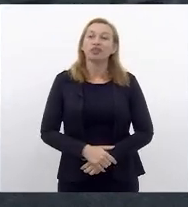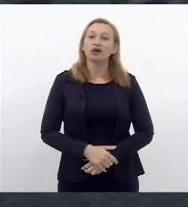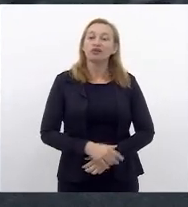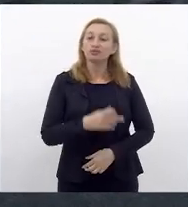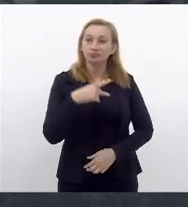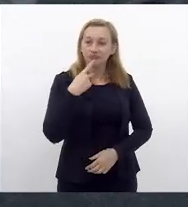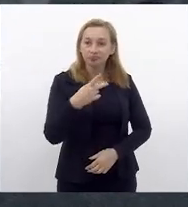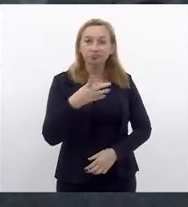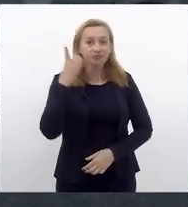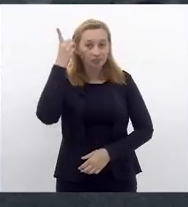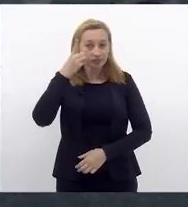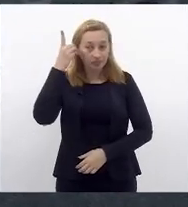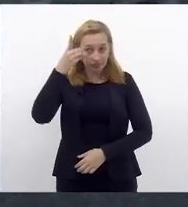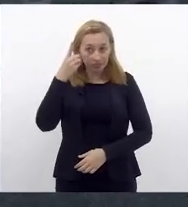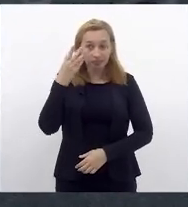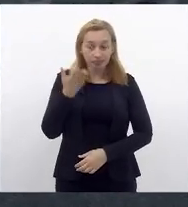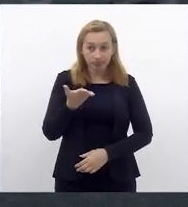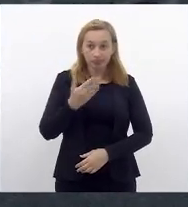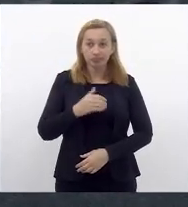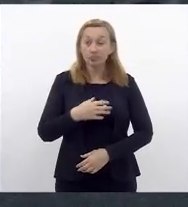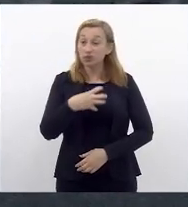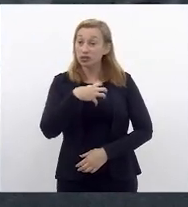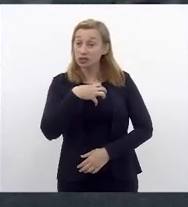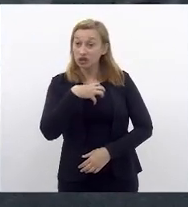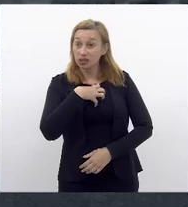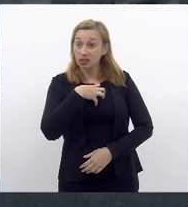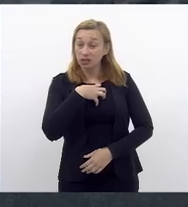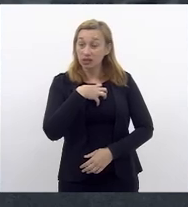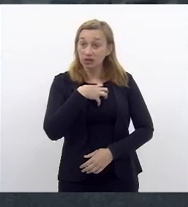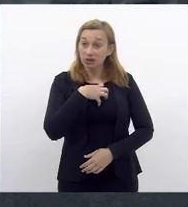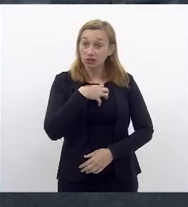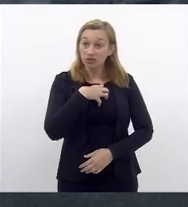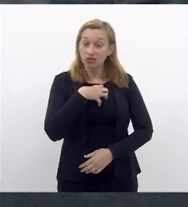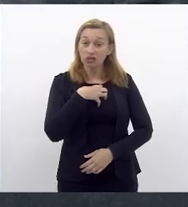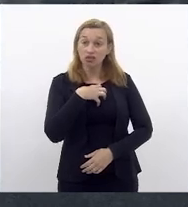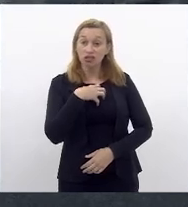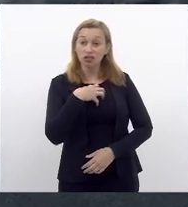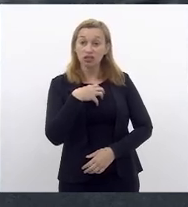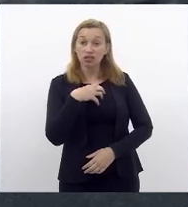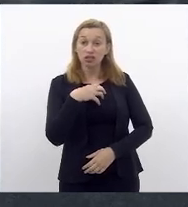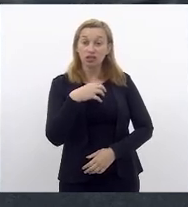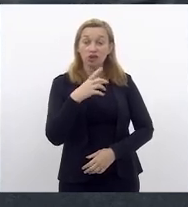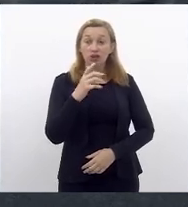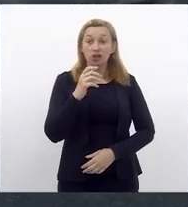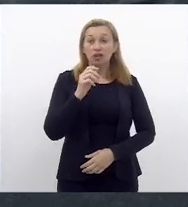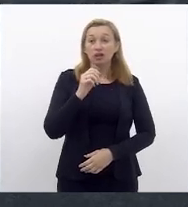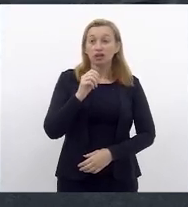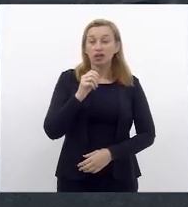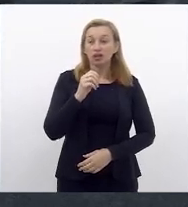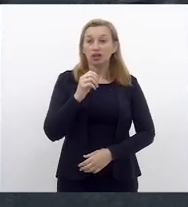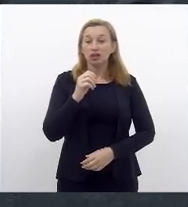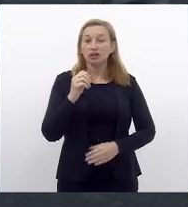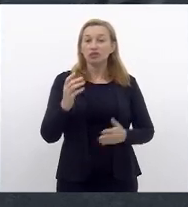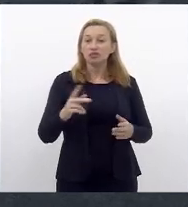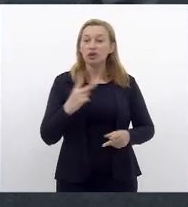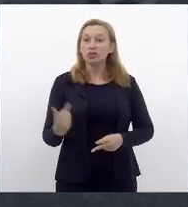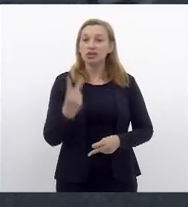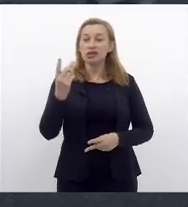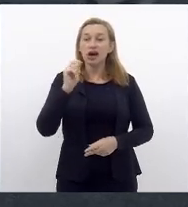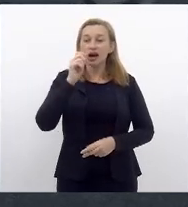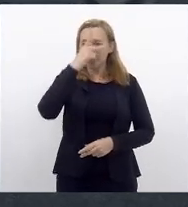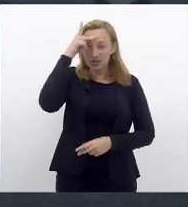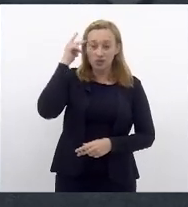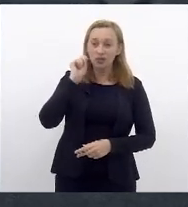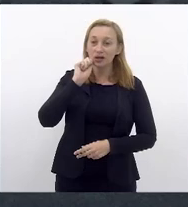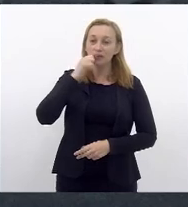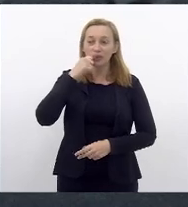palavras da deputada que me antecedeu, minhas palavras no sentido de desagravar os padeiros. Meu avô foi magistrado nesse estado, teve muito tempo